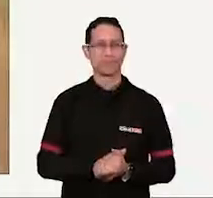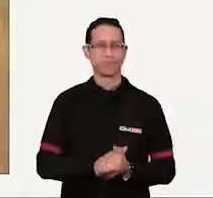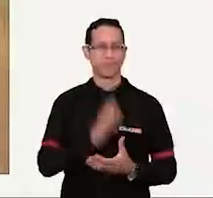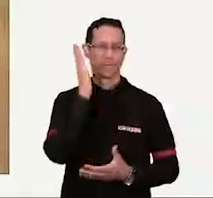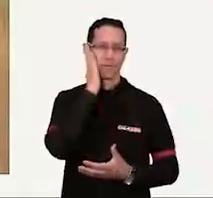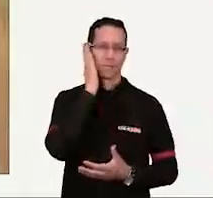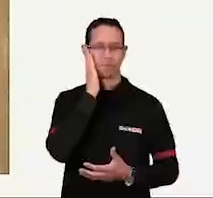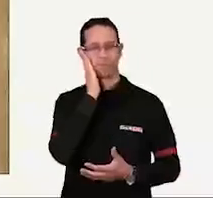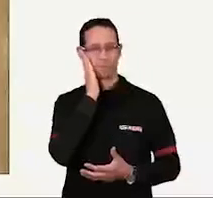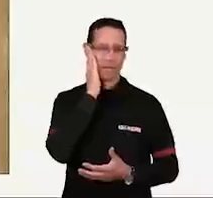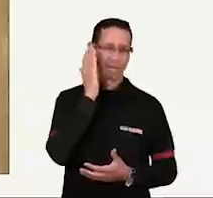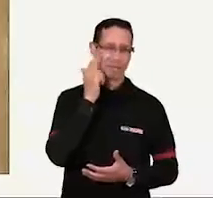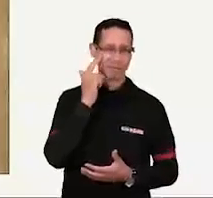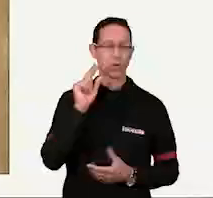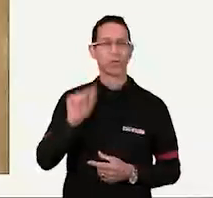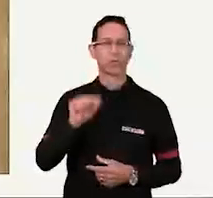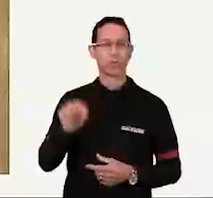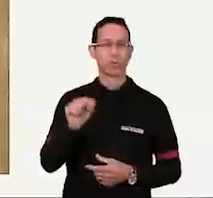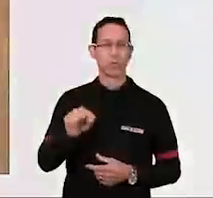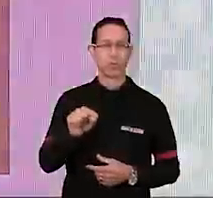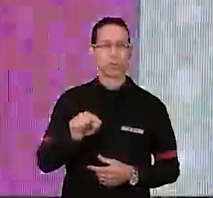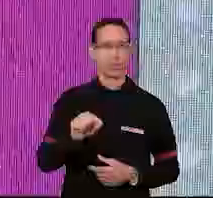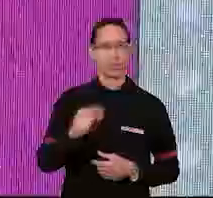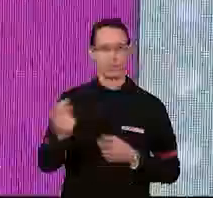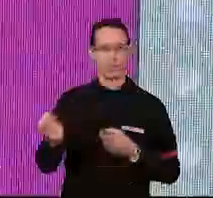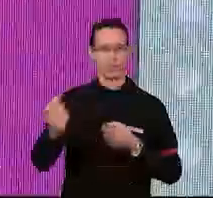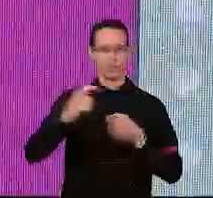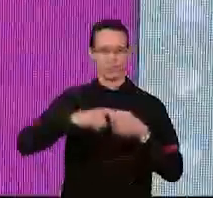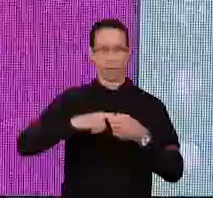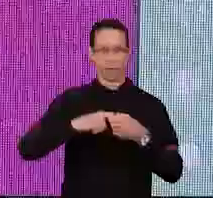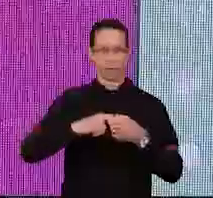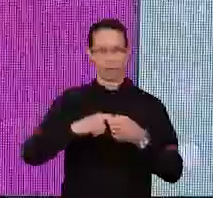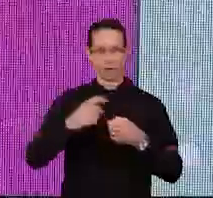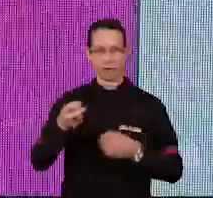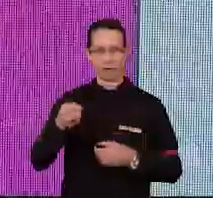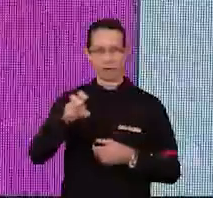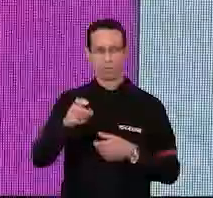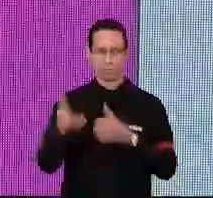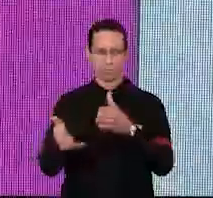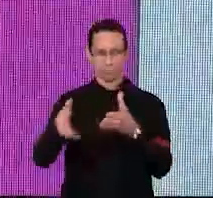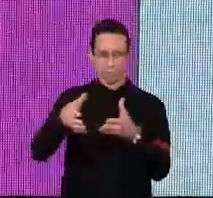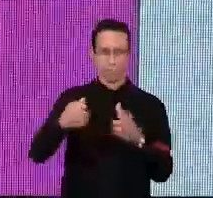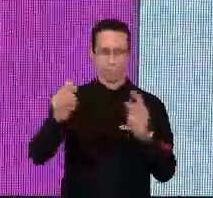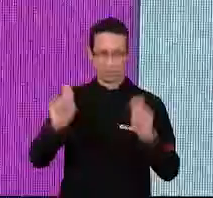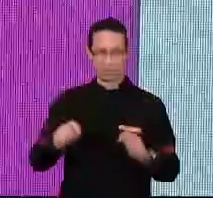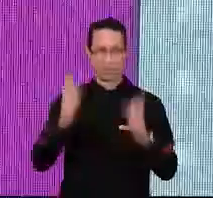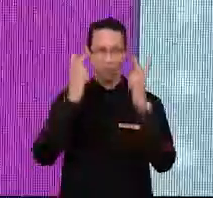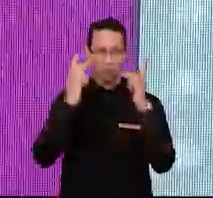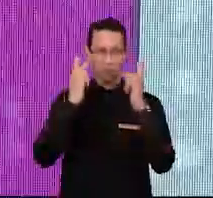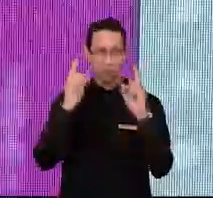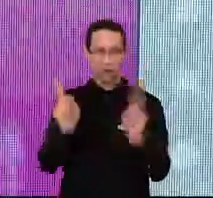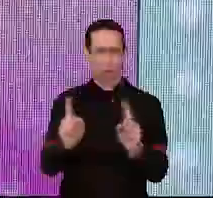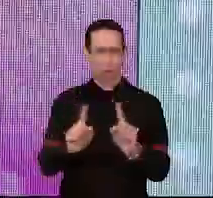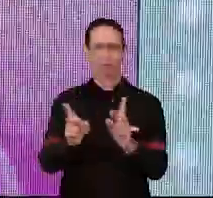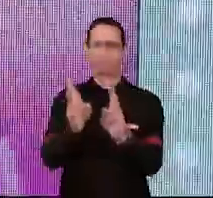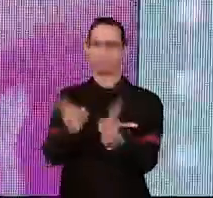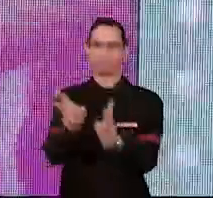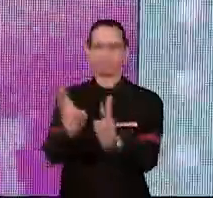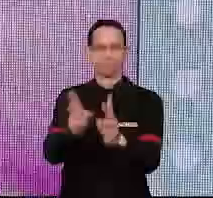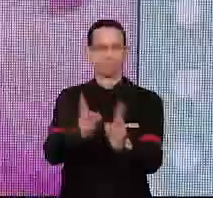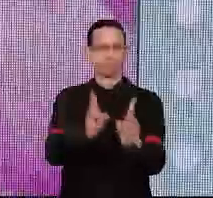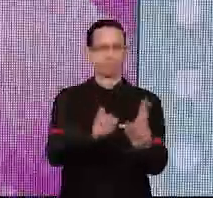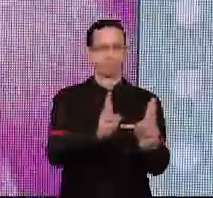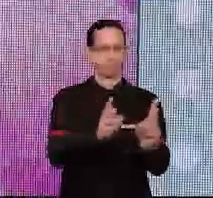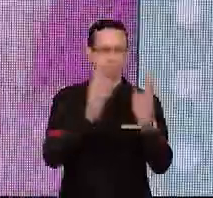Tem que entender que red tilt não volta essa cabeça à posição normal, então o animal fica com essa